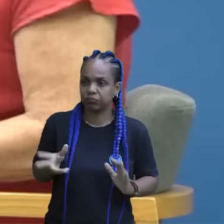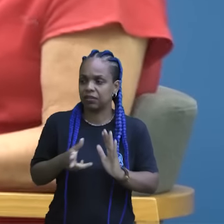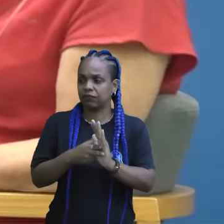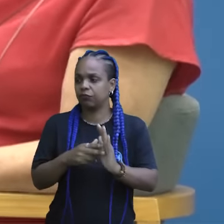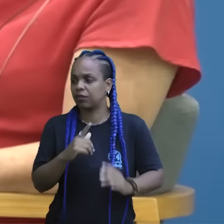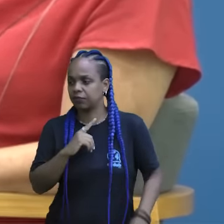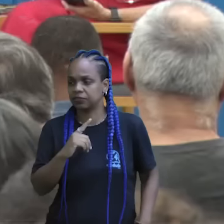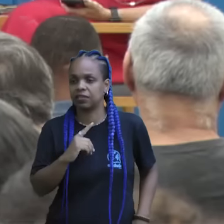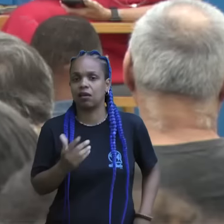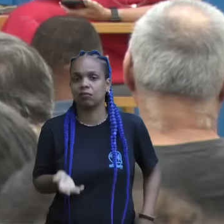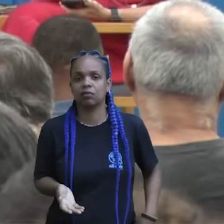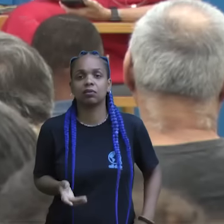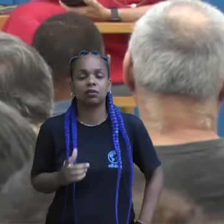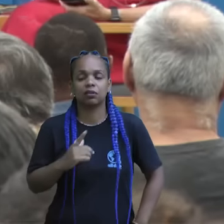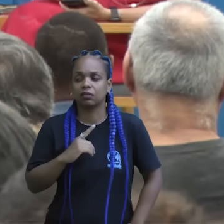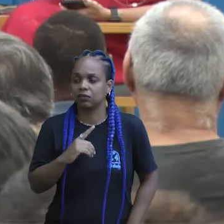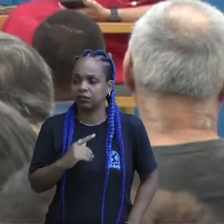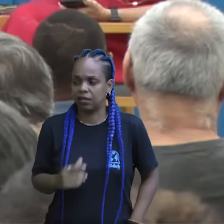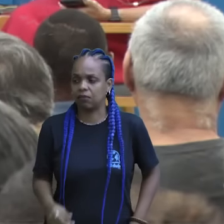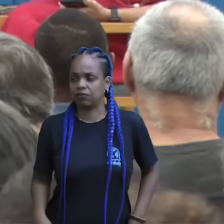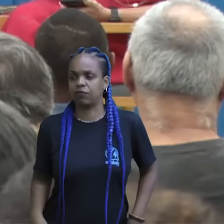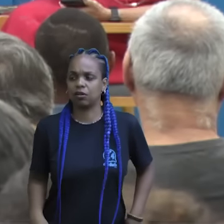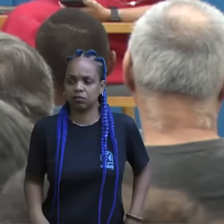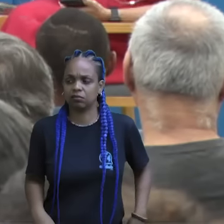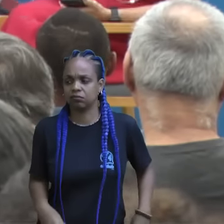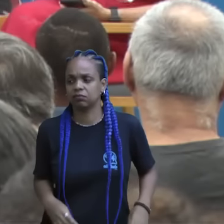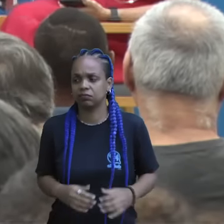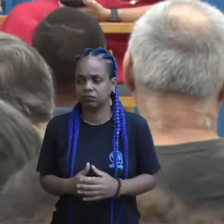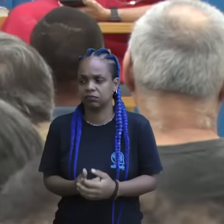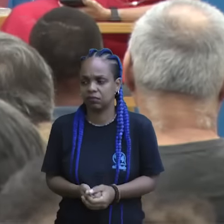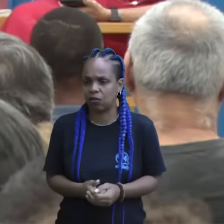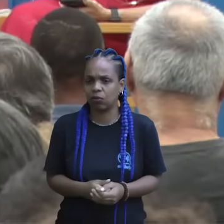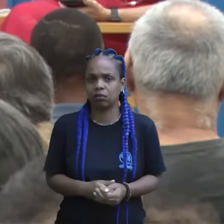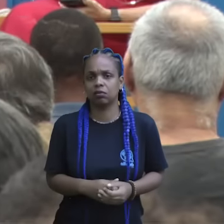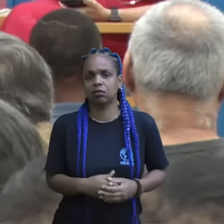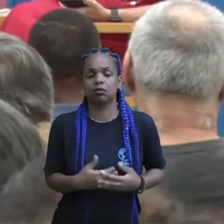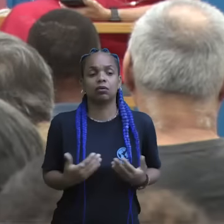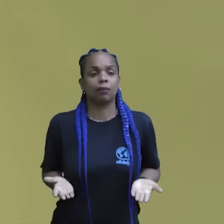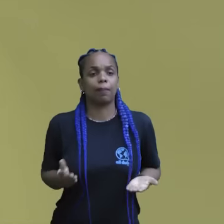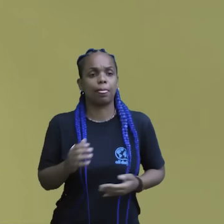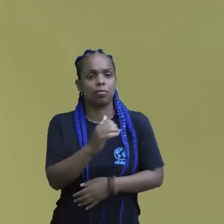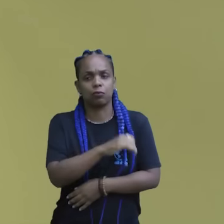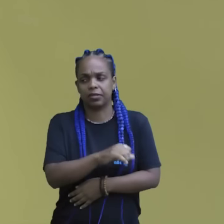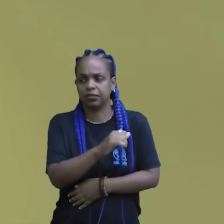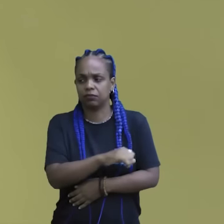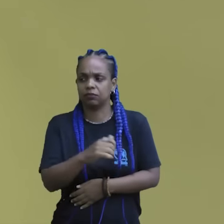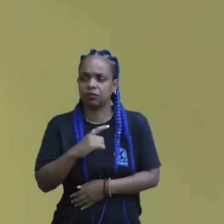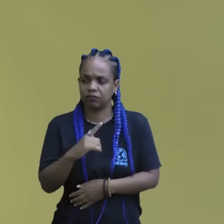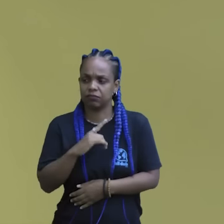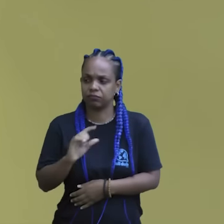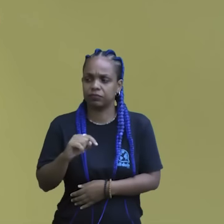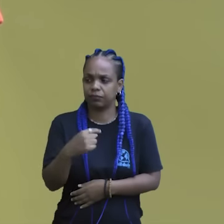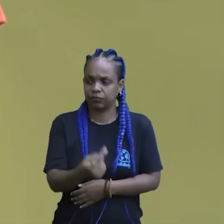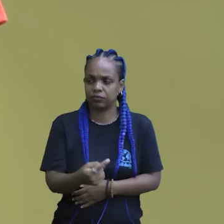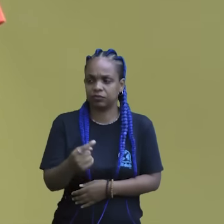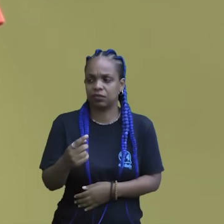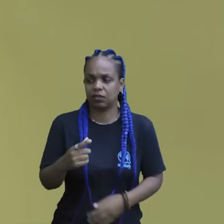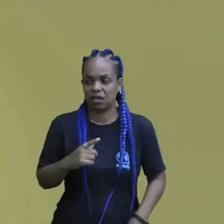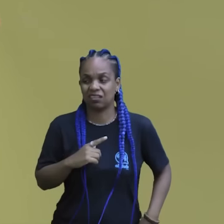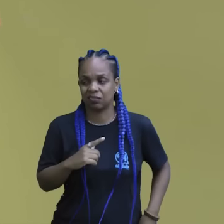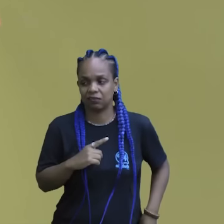de Janeiro, e depois que vem a historinha, mas aí vem uma história inventada, ficcional, etc. Né? Esse